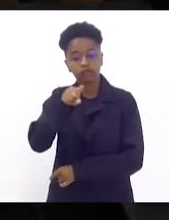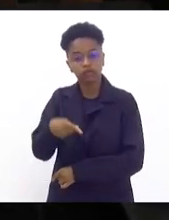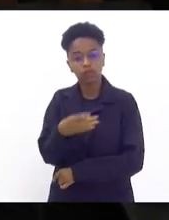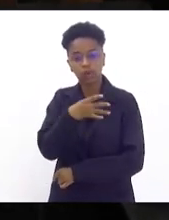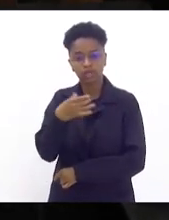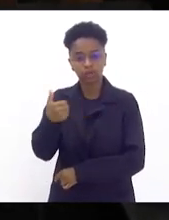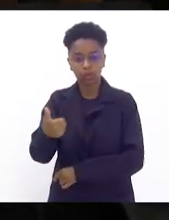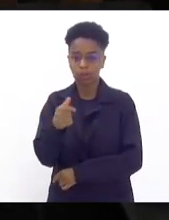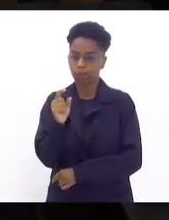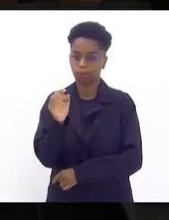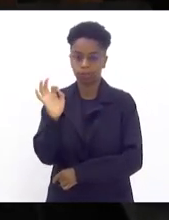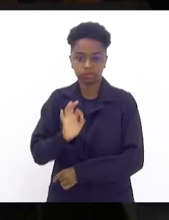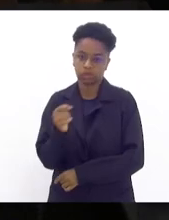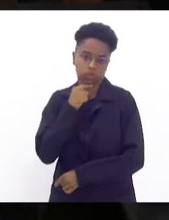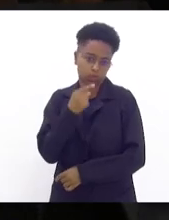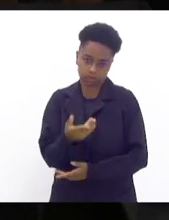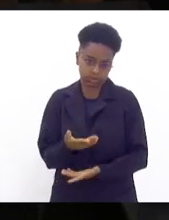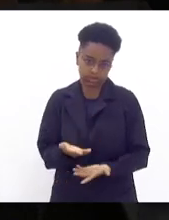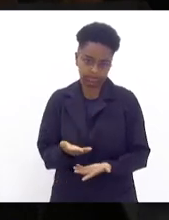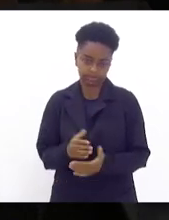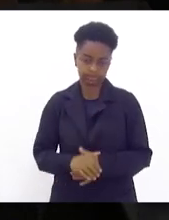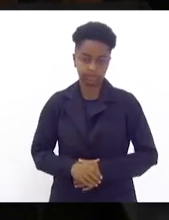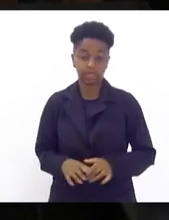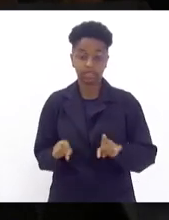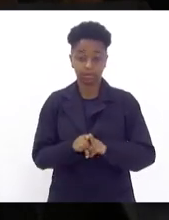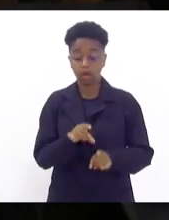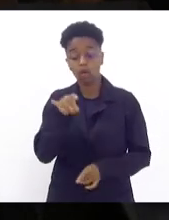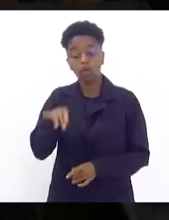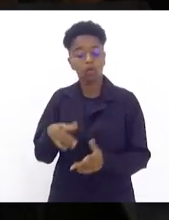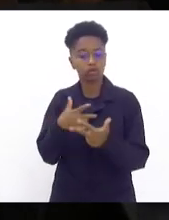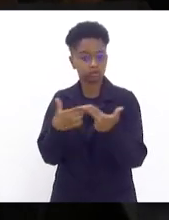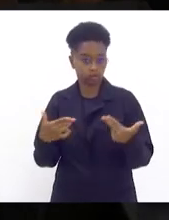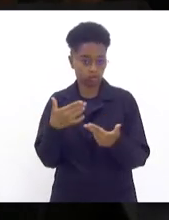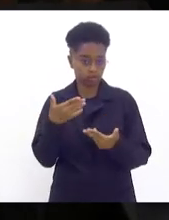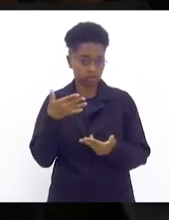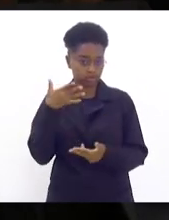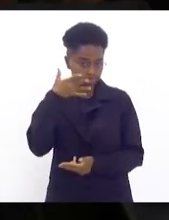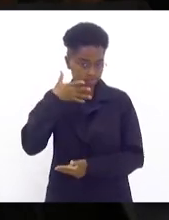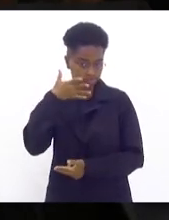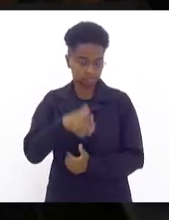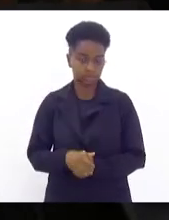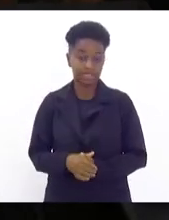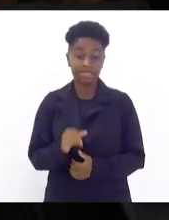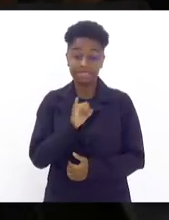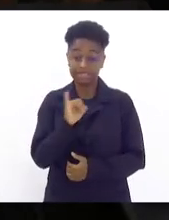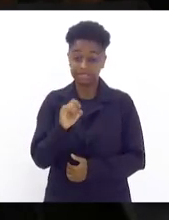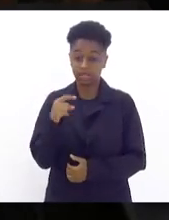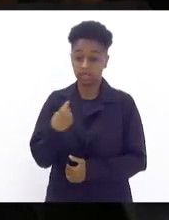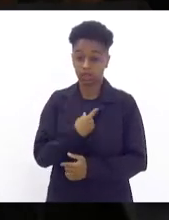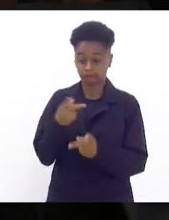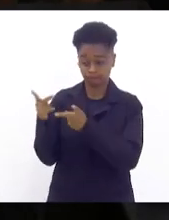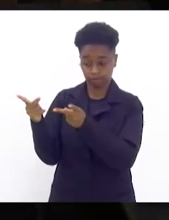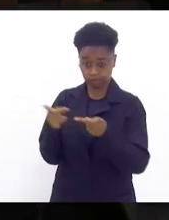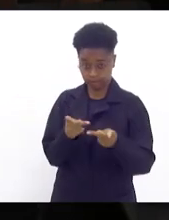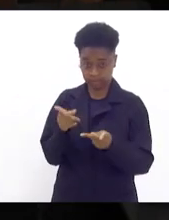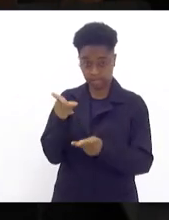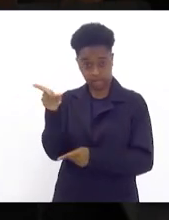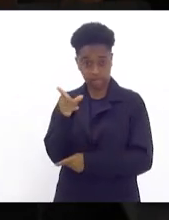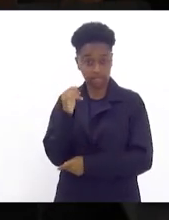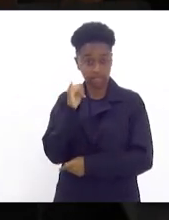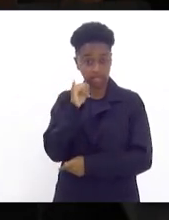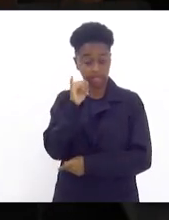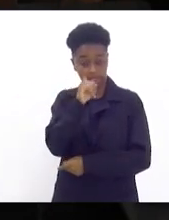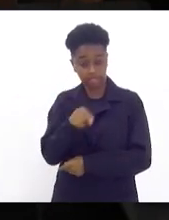22,41%. E, por último, deputado Marta Rocha, se a gente der um pulinho aqui no Itaú e disser assim,